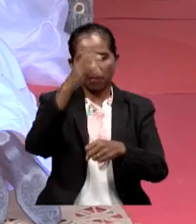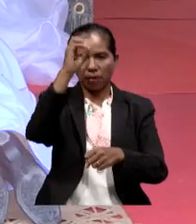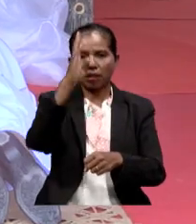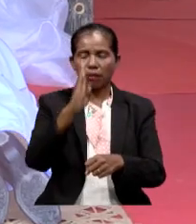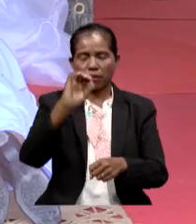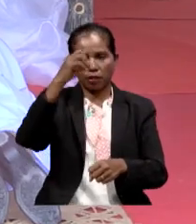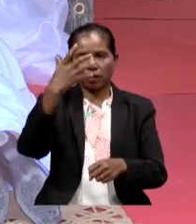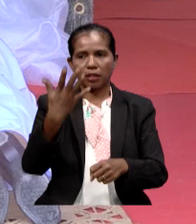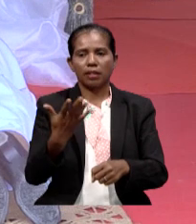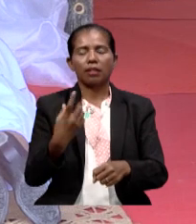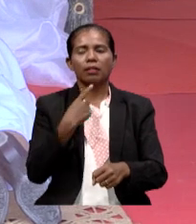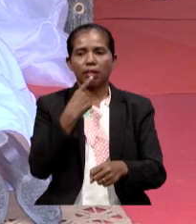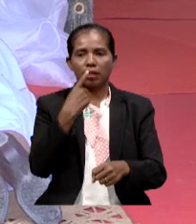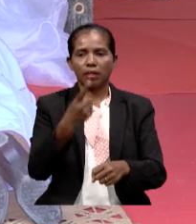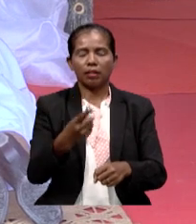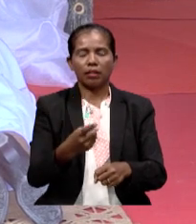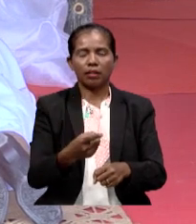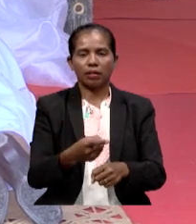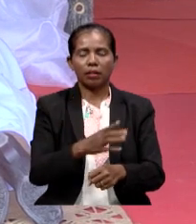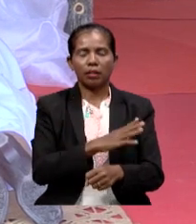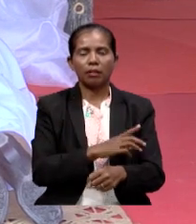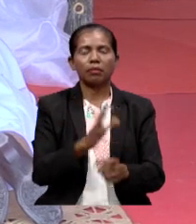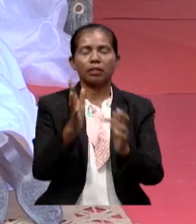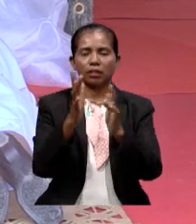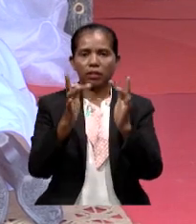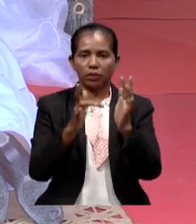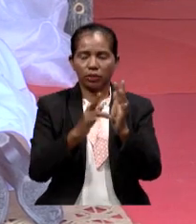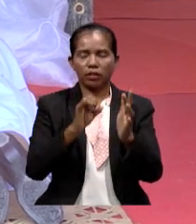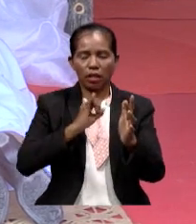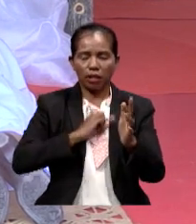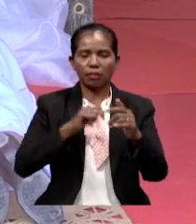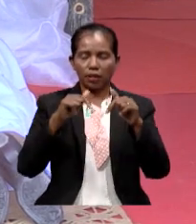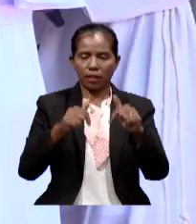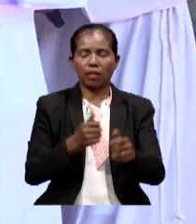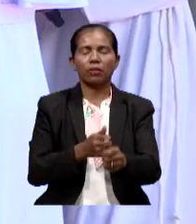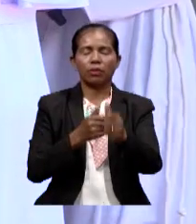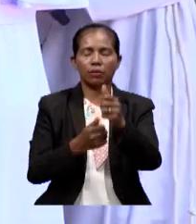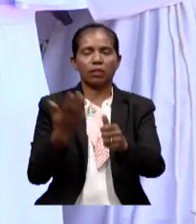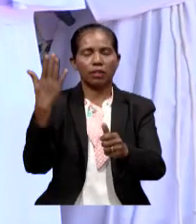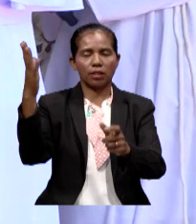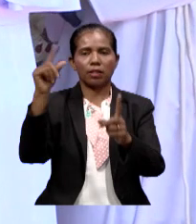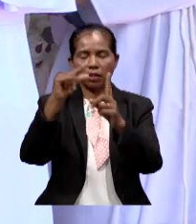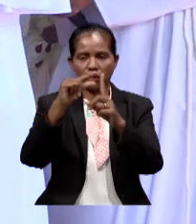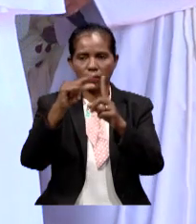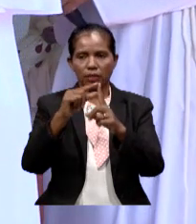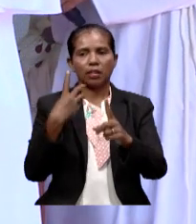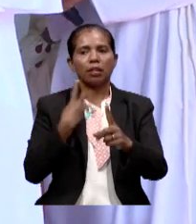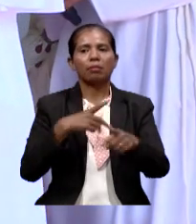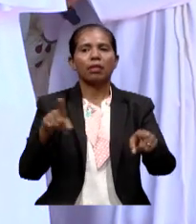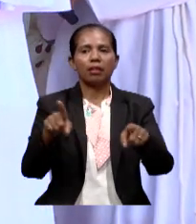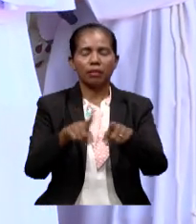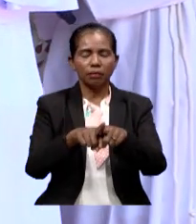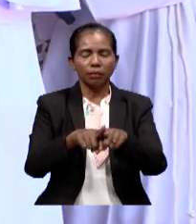indra fotilema katak, nai atan hau makne atu halatuir itania lia famba amirua saya atan